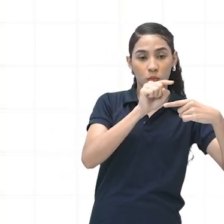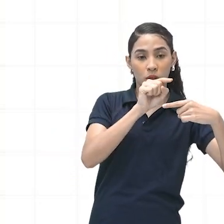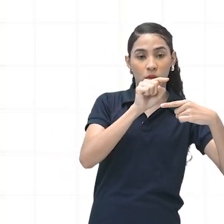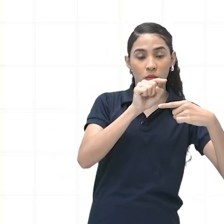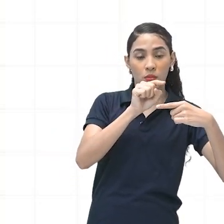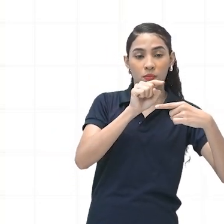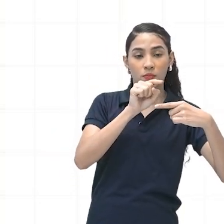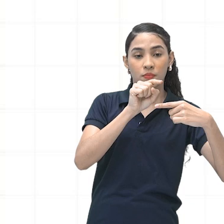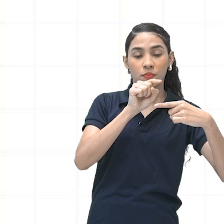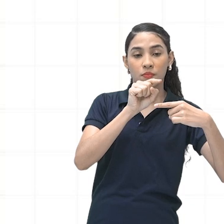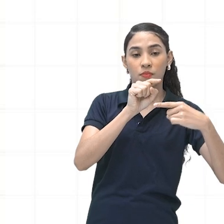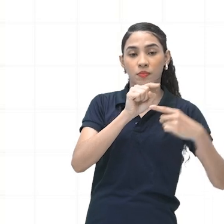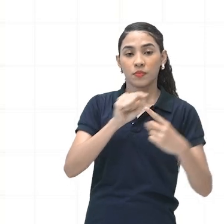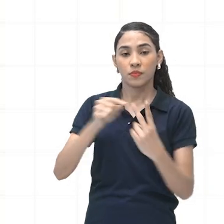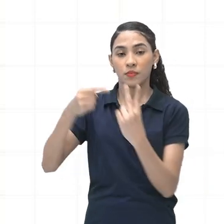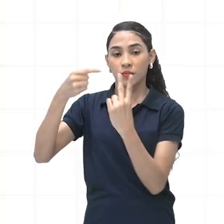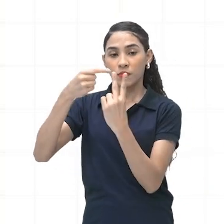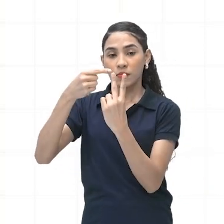o